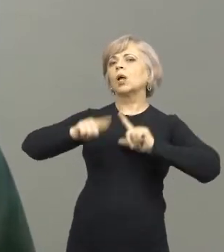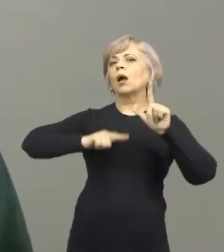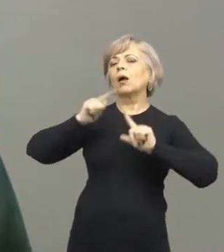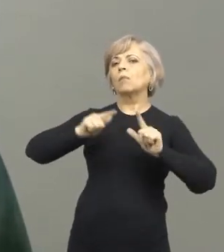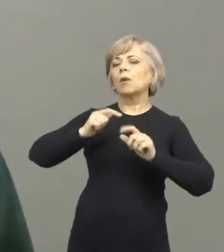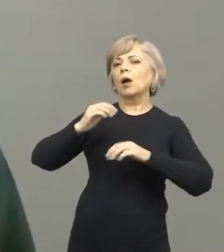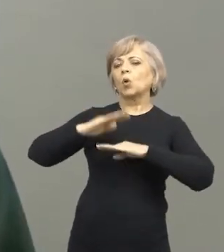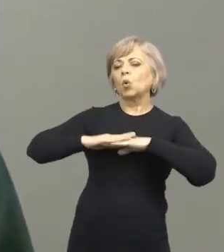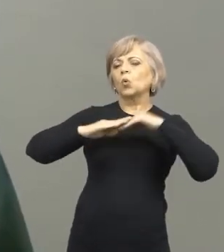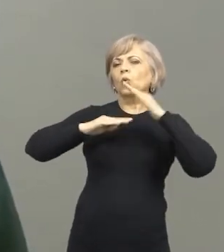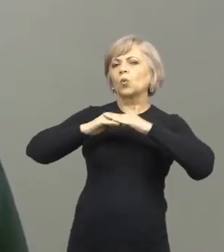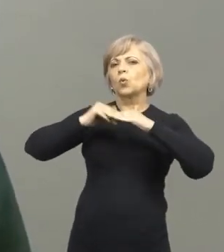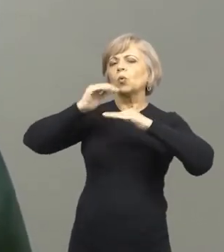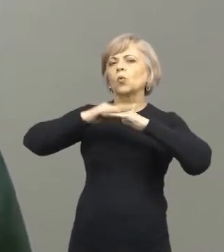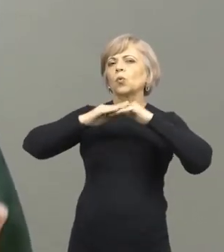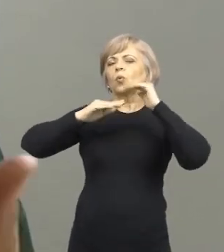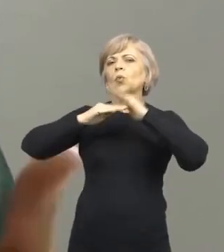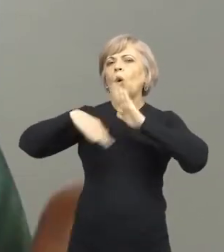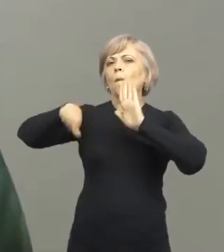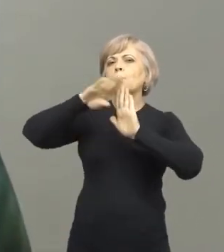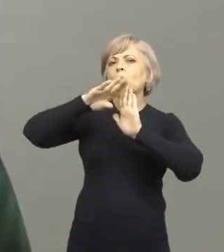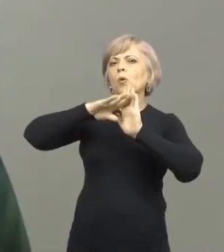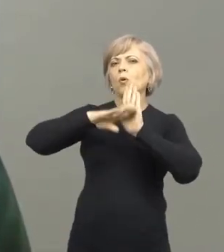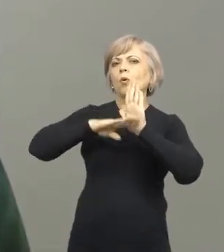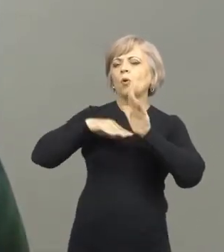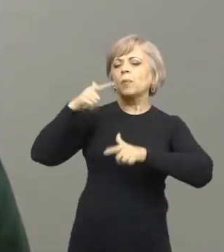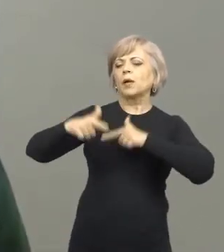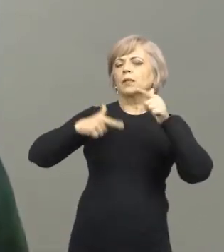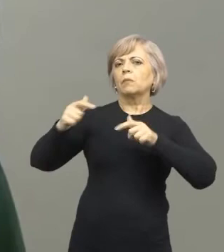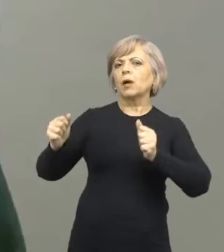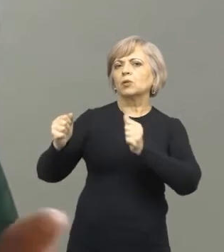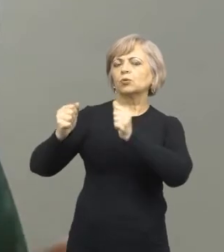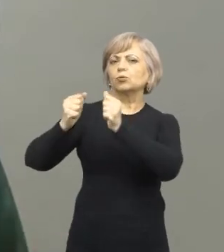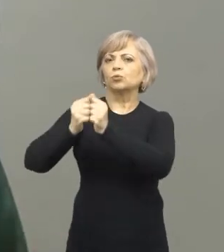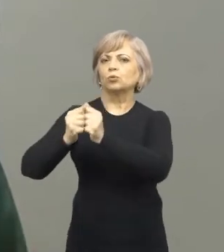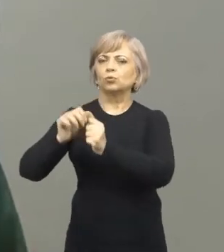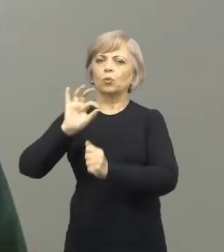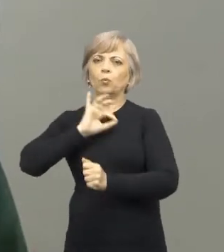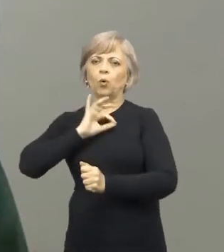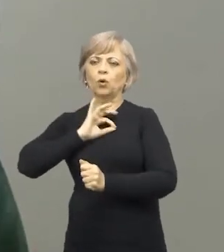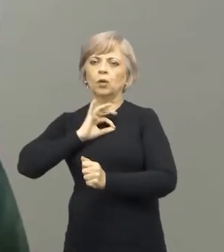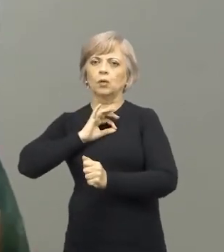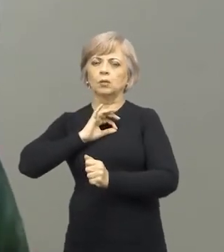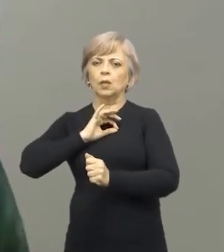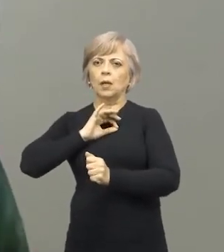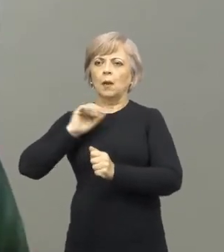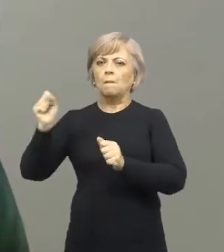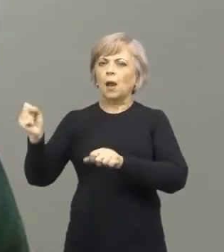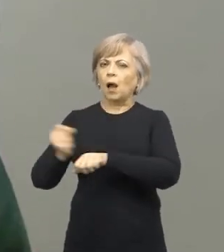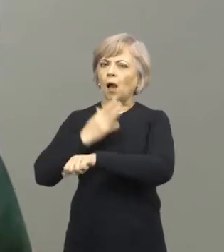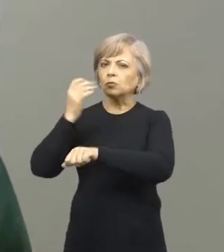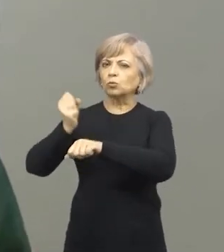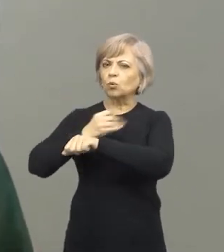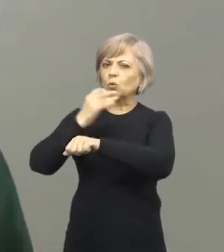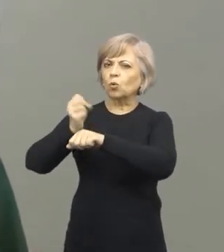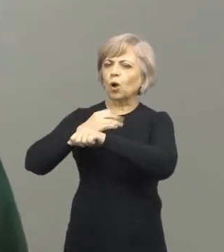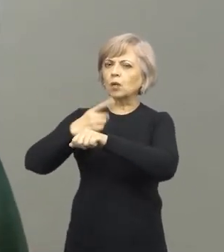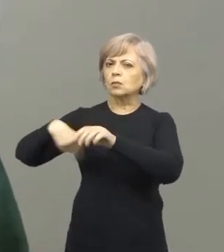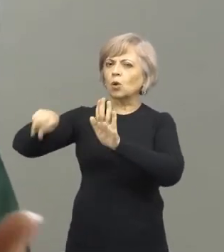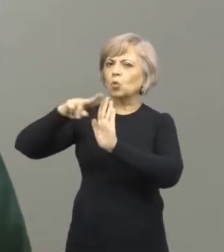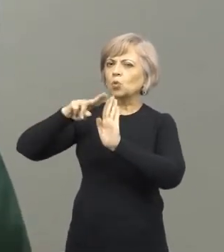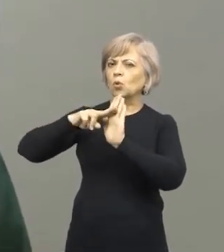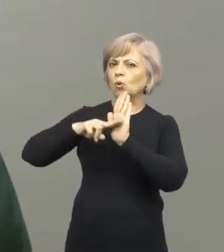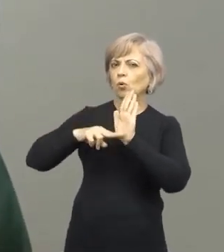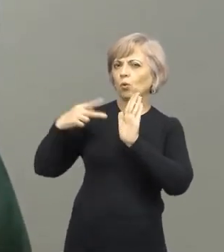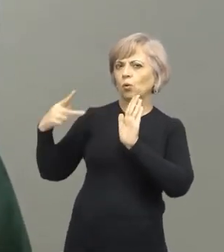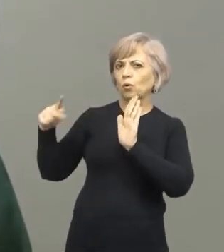de protocolos, de trabalhar junto com as polícias para a atualização das suas normativas,